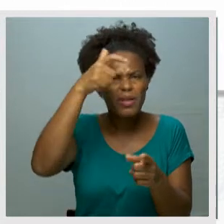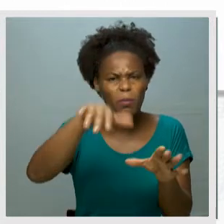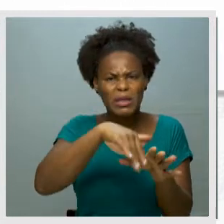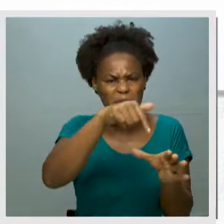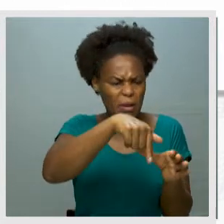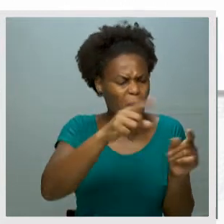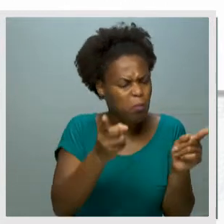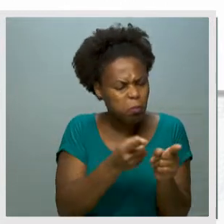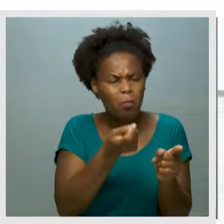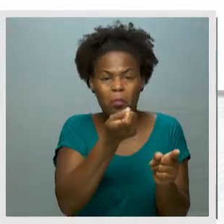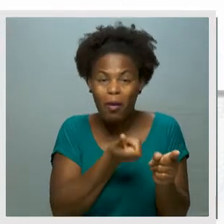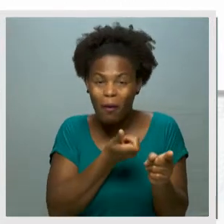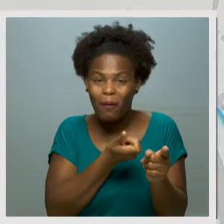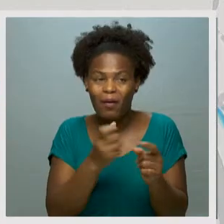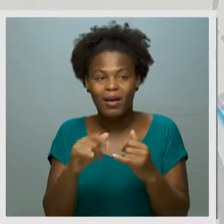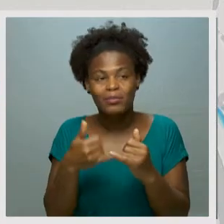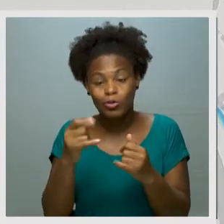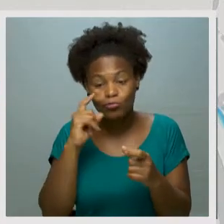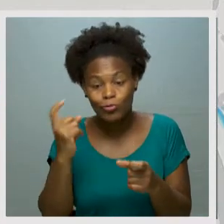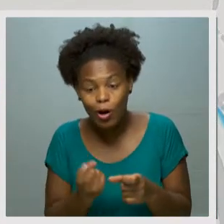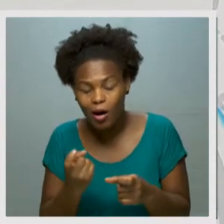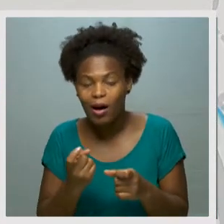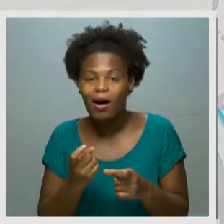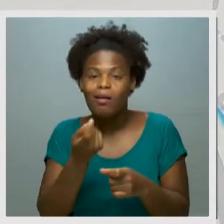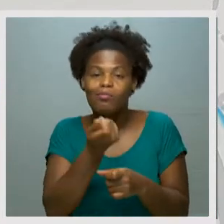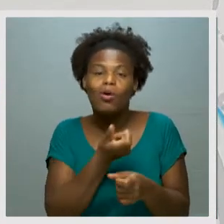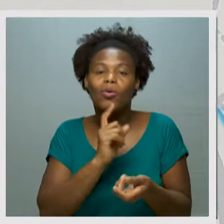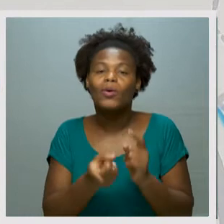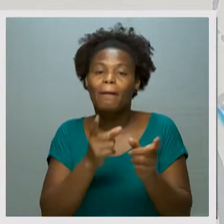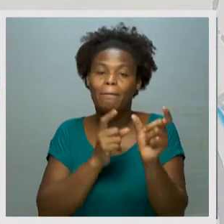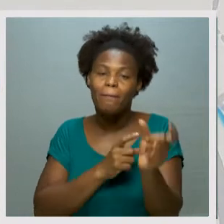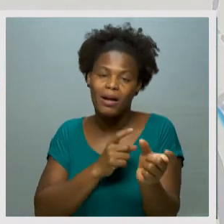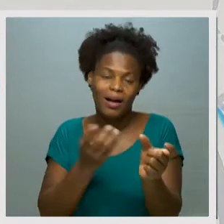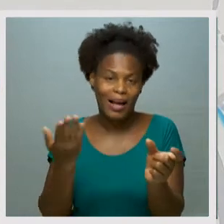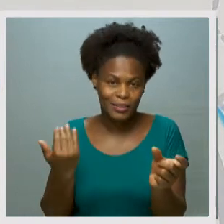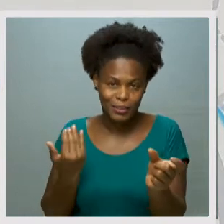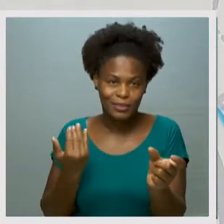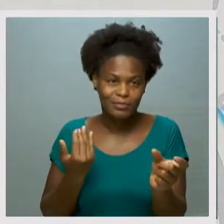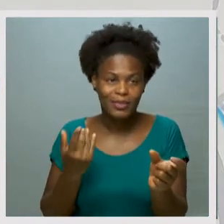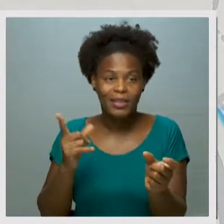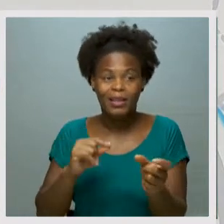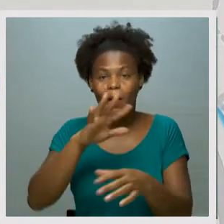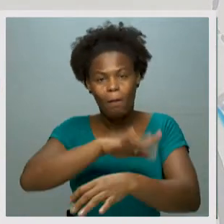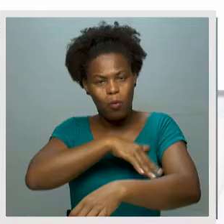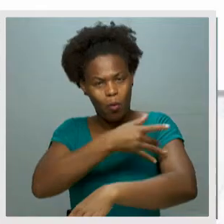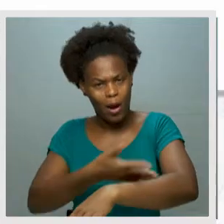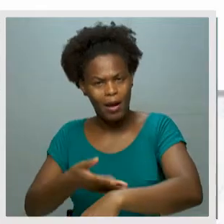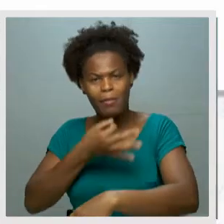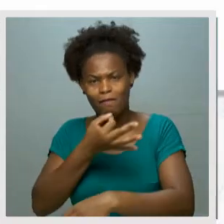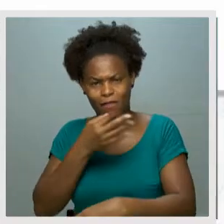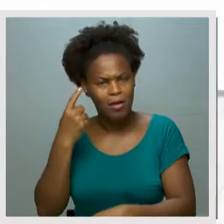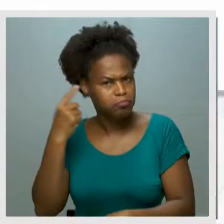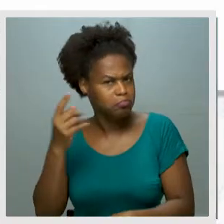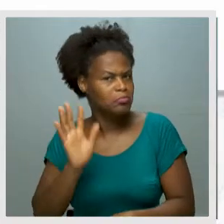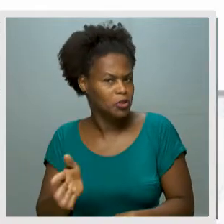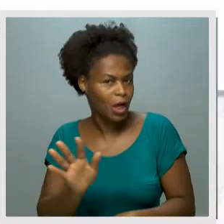personagens envolvidos, e só repescarem um pouco aquilo que falaram no ano passado. Poemas também já ouviram